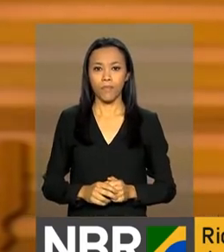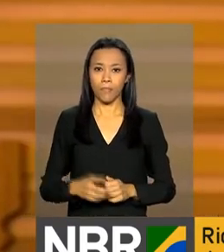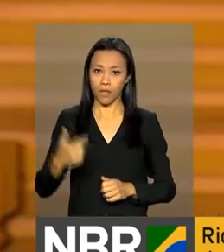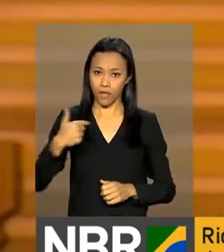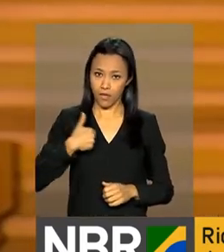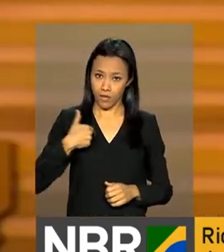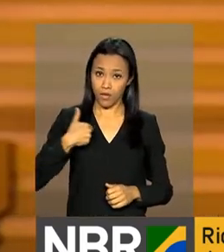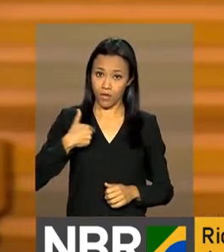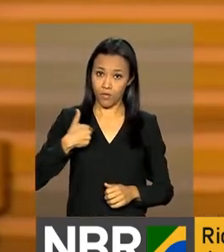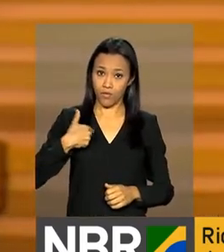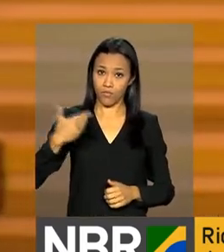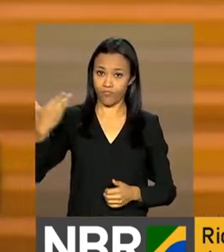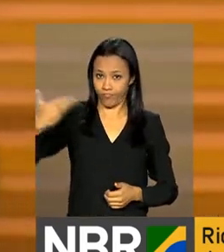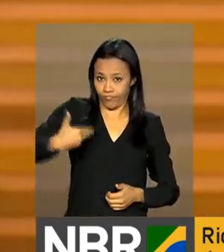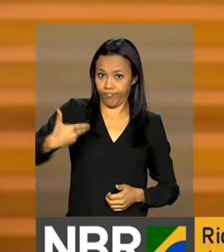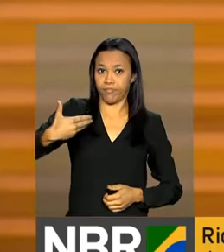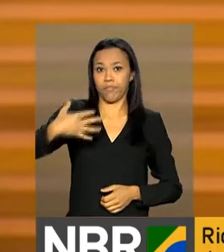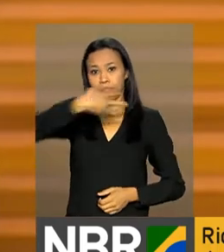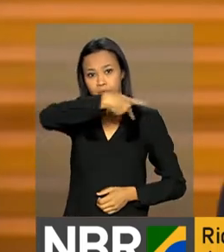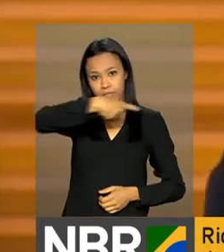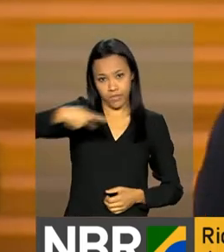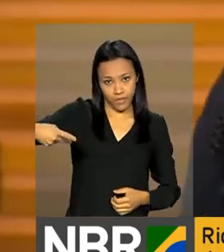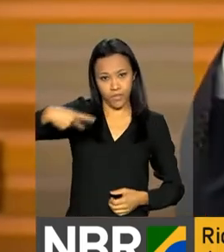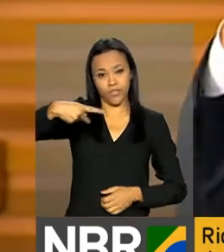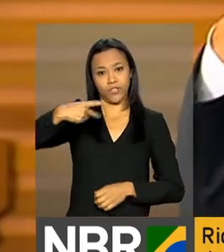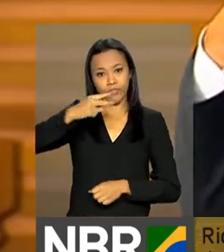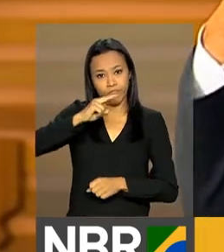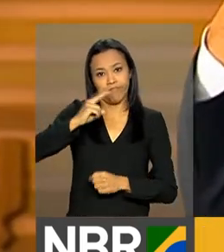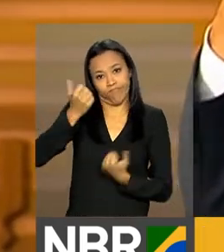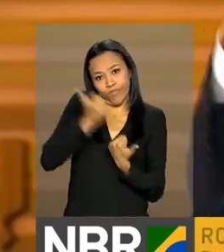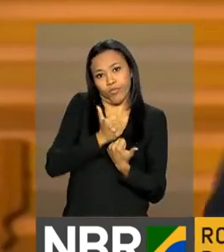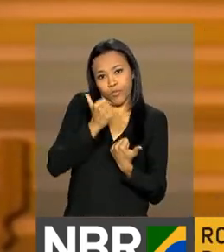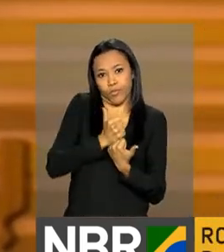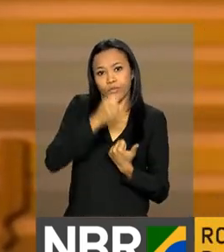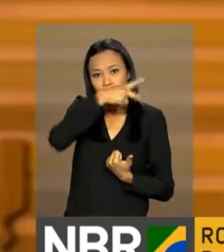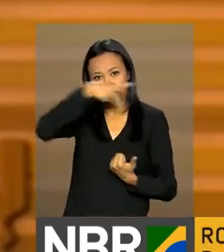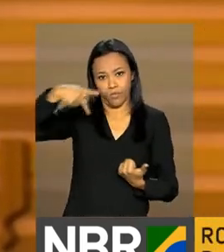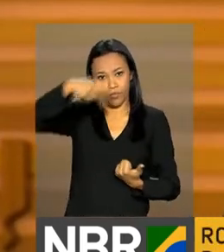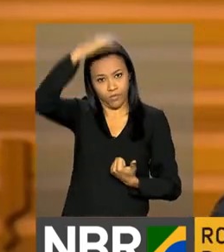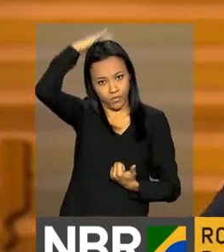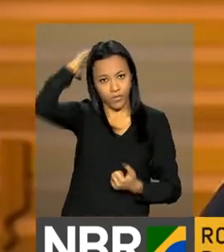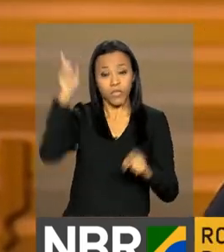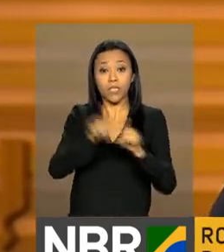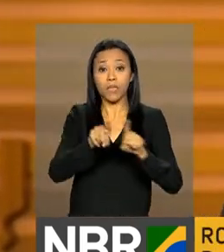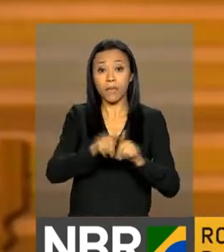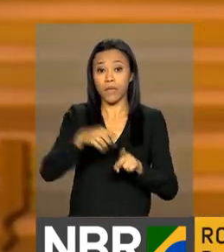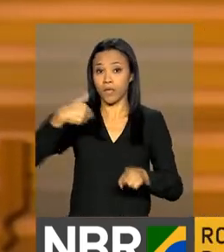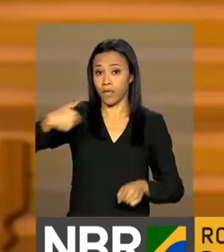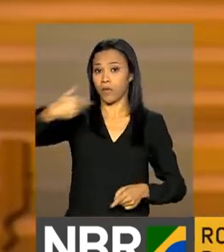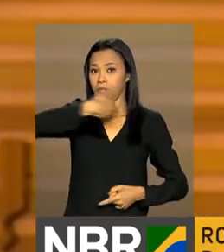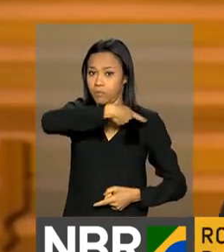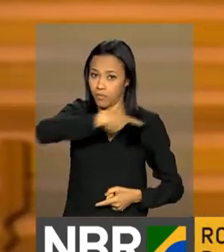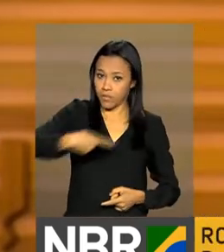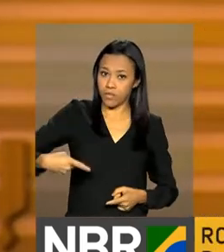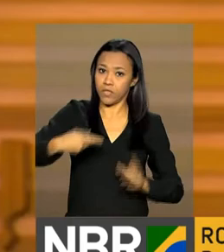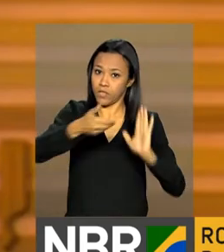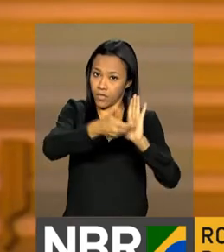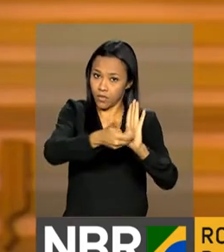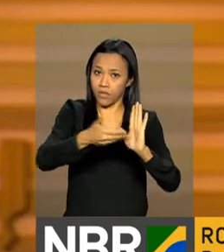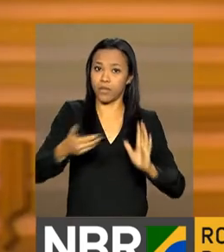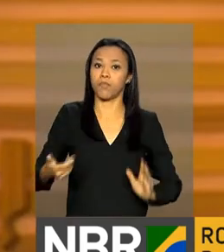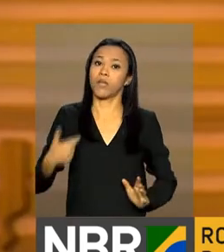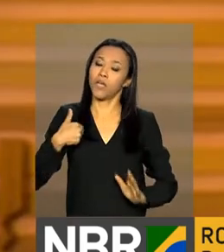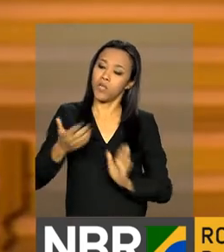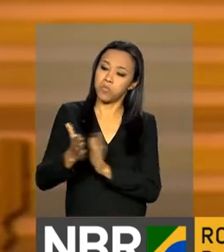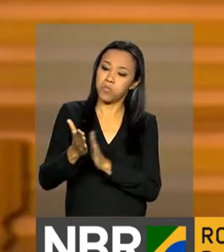Como presidente em exercício, mas como presidente da Câmara, e não posso reclamar um milímetro, e tenho que deixar claro os meus elogios